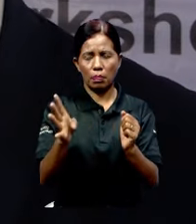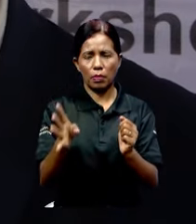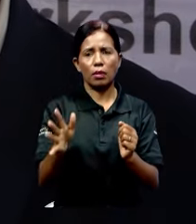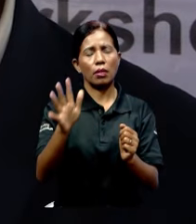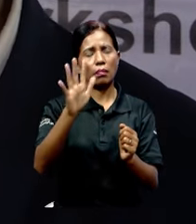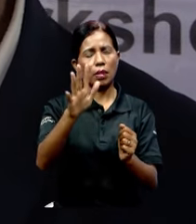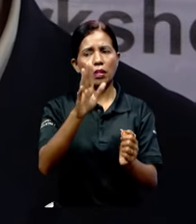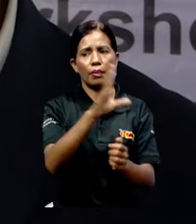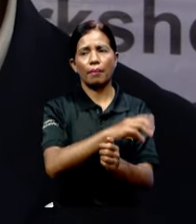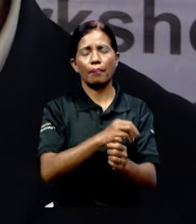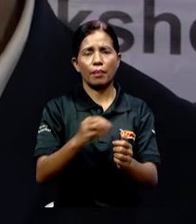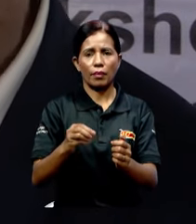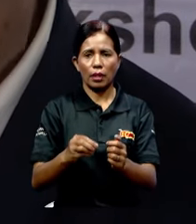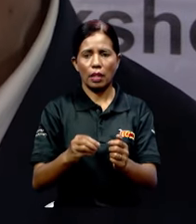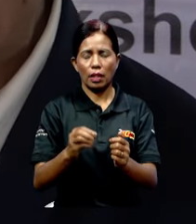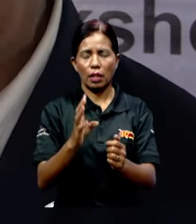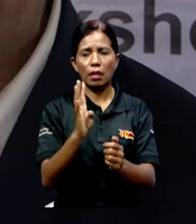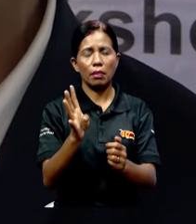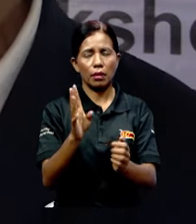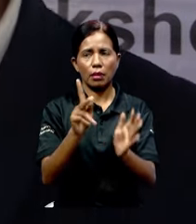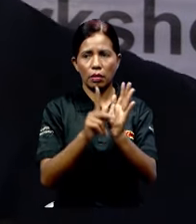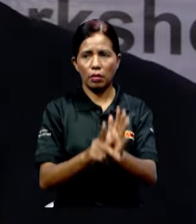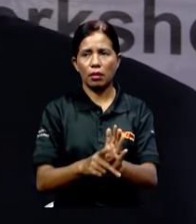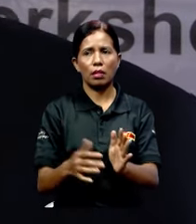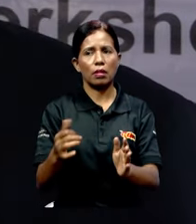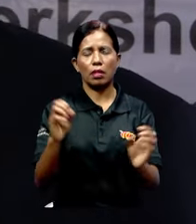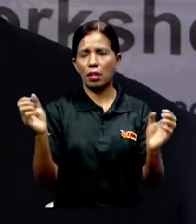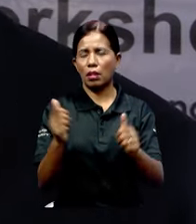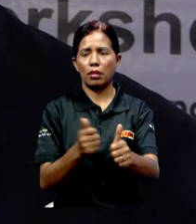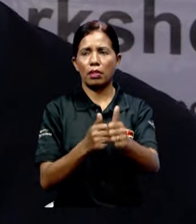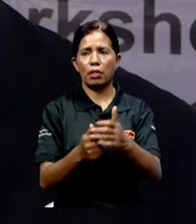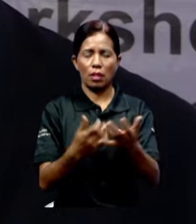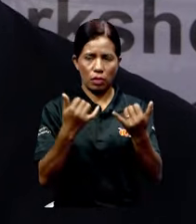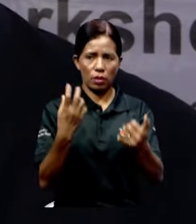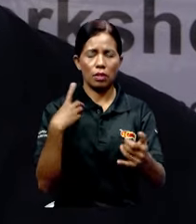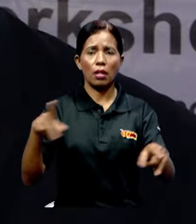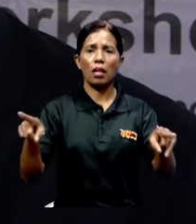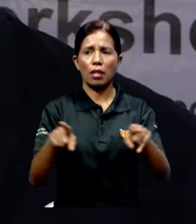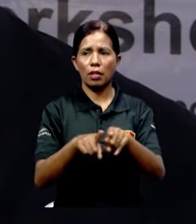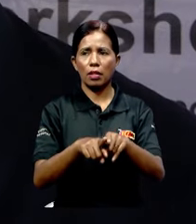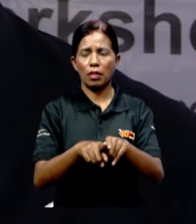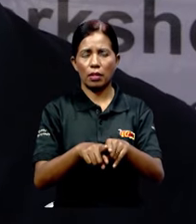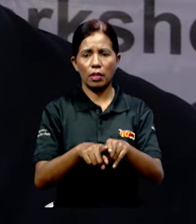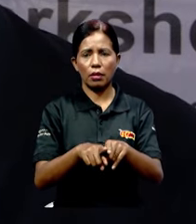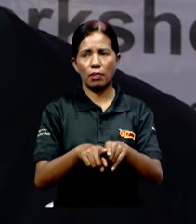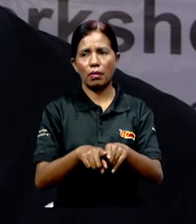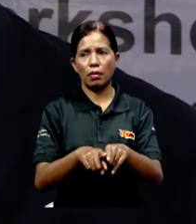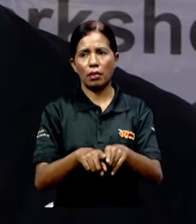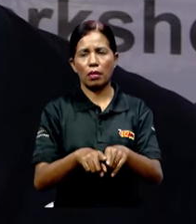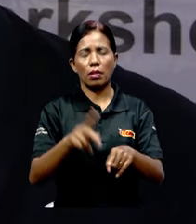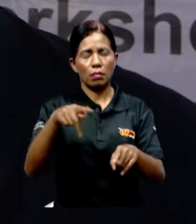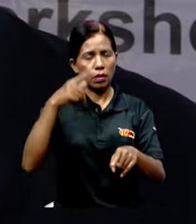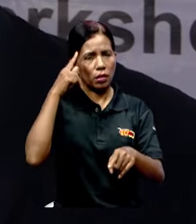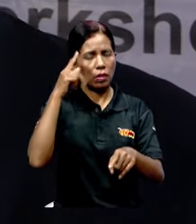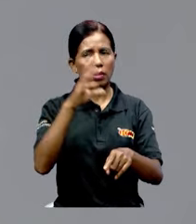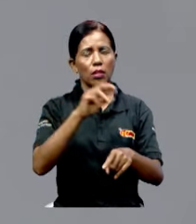na 20 ia metade ona ita foi haus primeiro ita do la toman então a tu hanesan medidas política